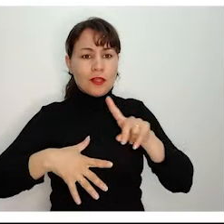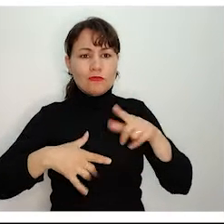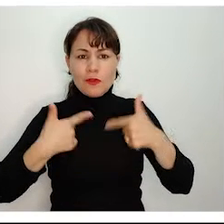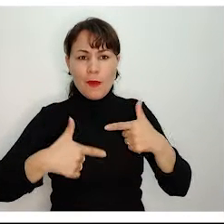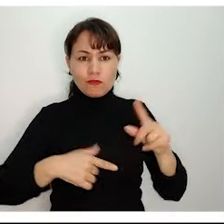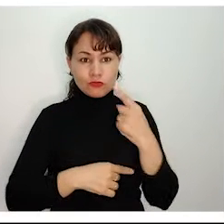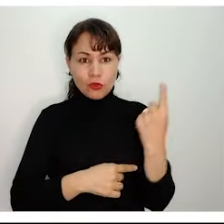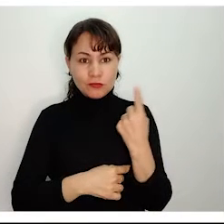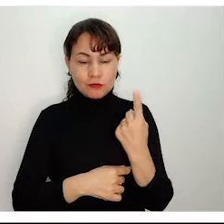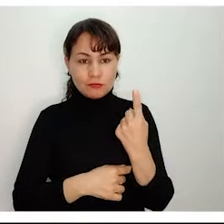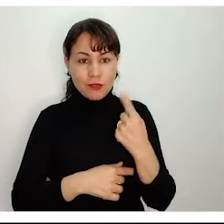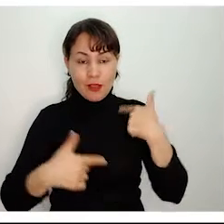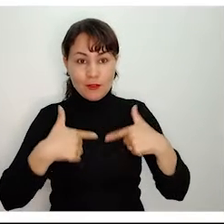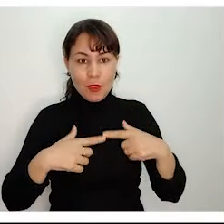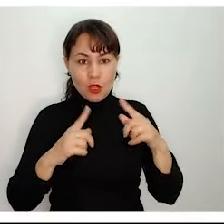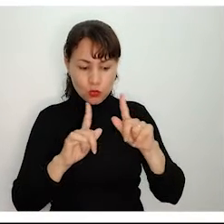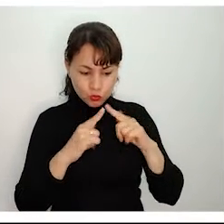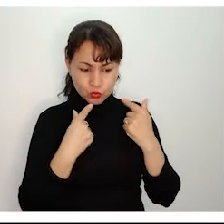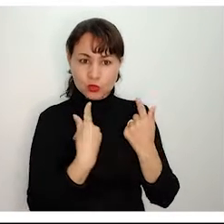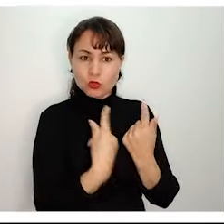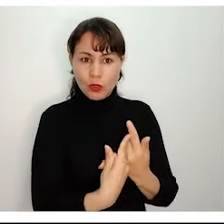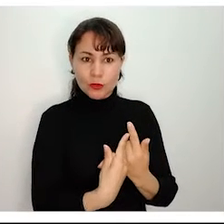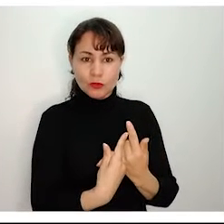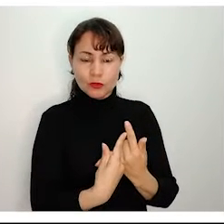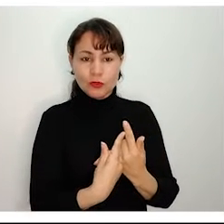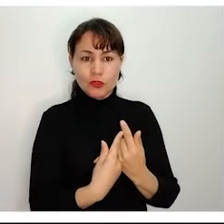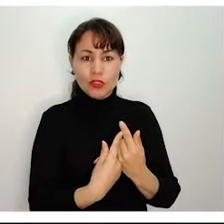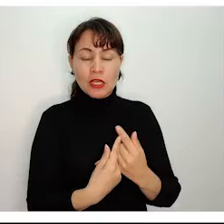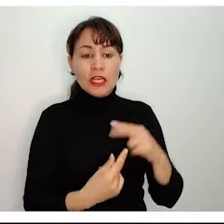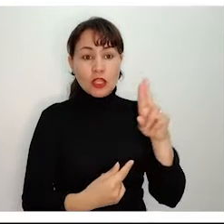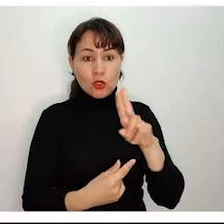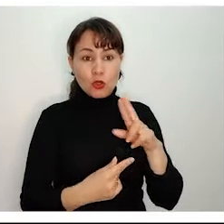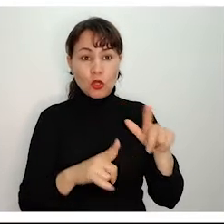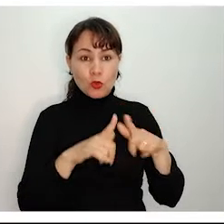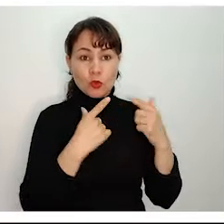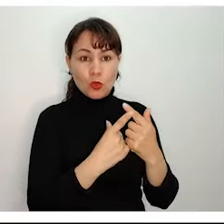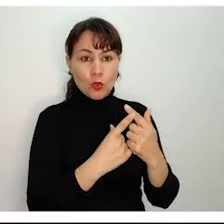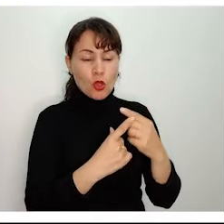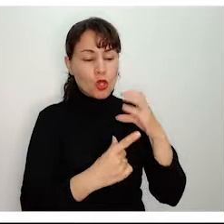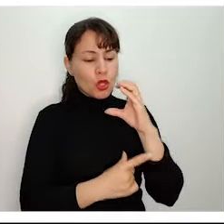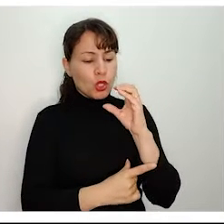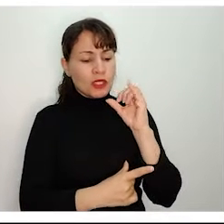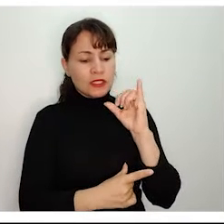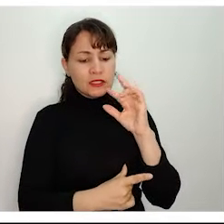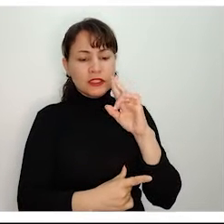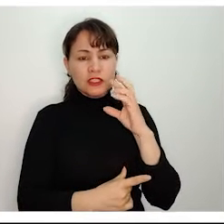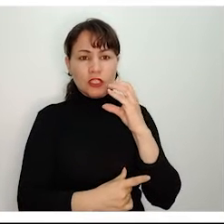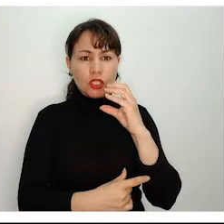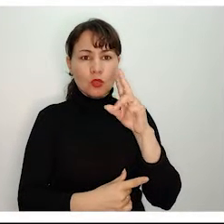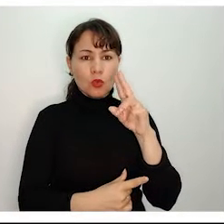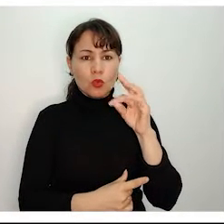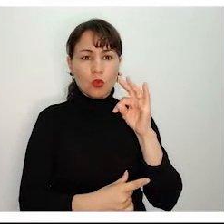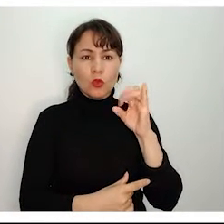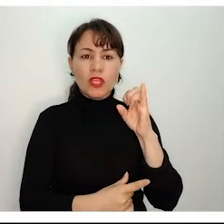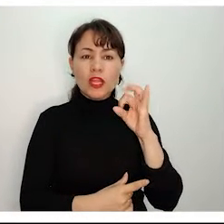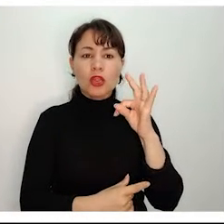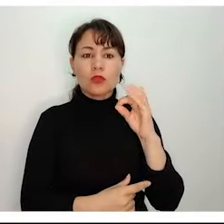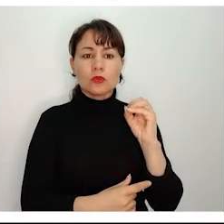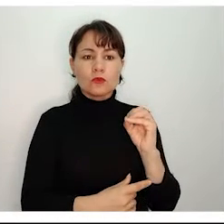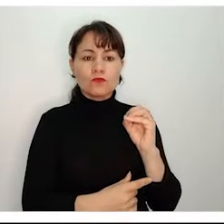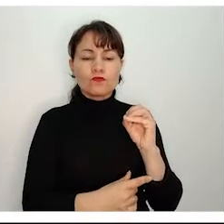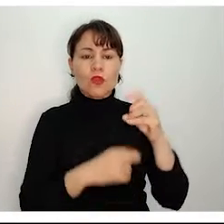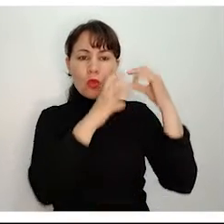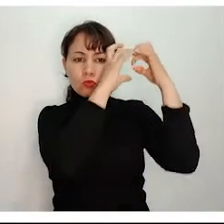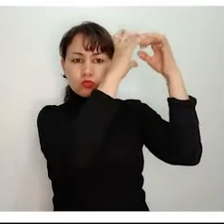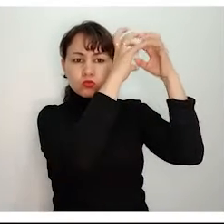central não trabalham sozinhas, elas trabalham juntas, em grupos. E nós chamamos esses grupos de circuitos neuronais ou de